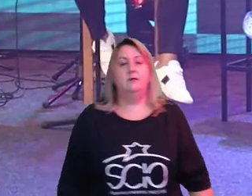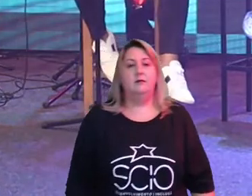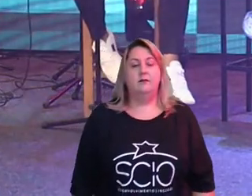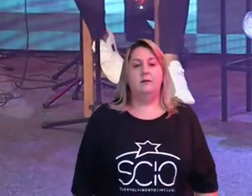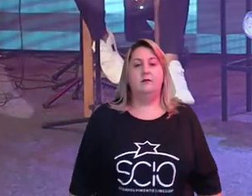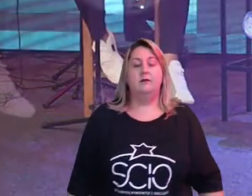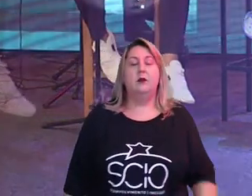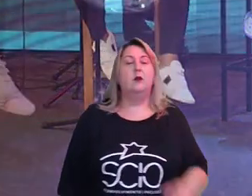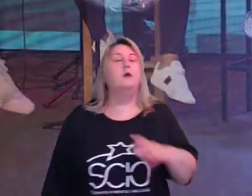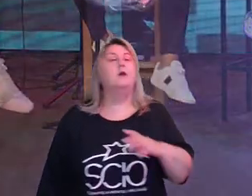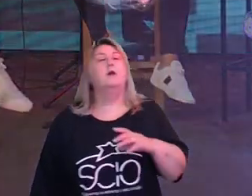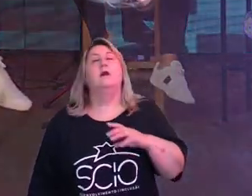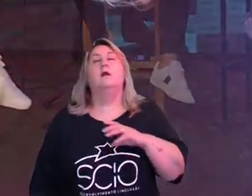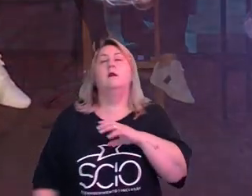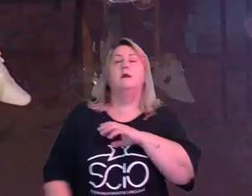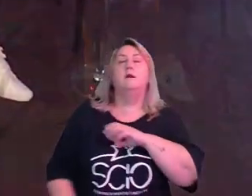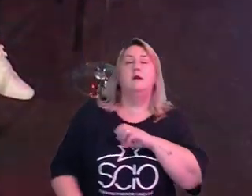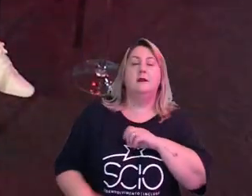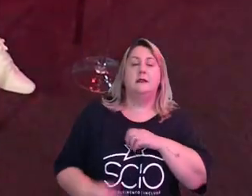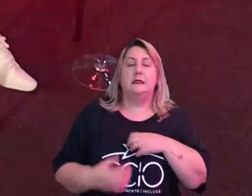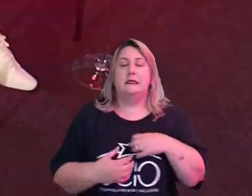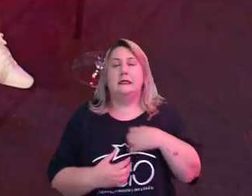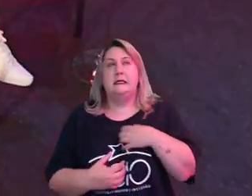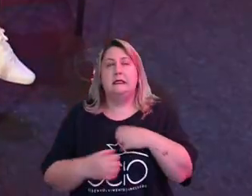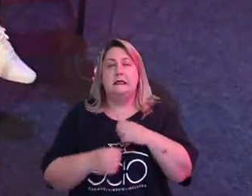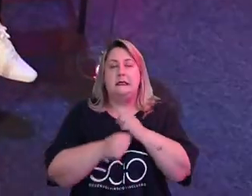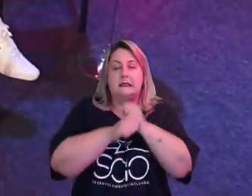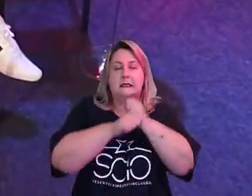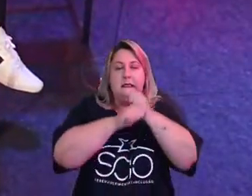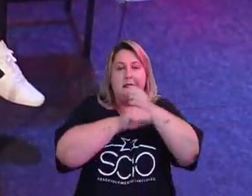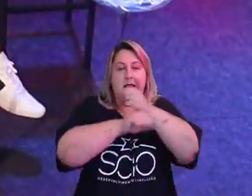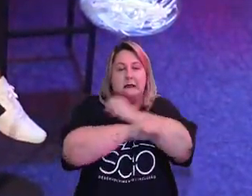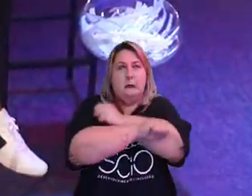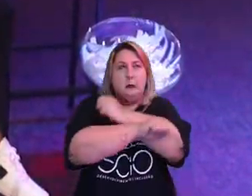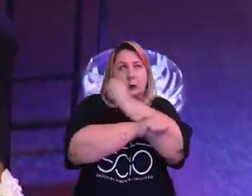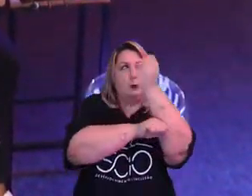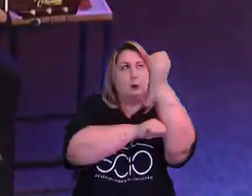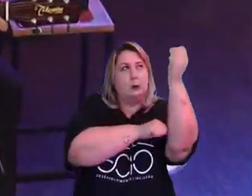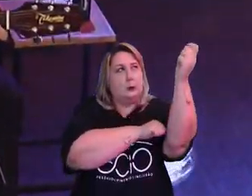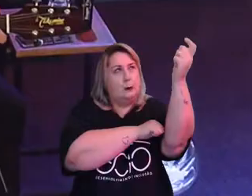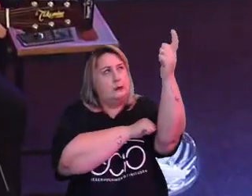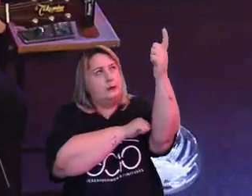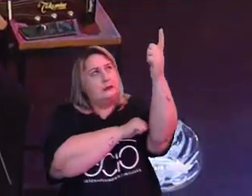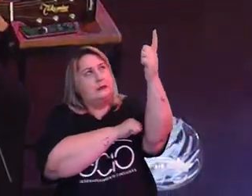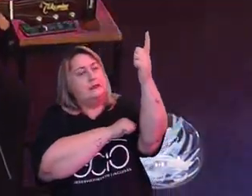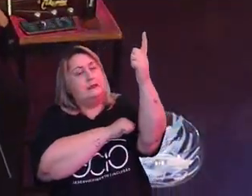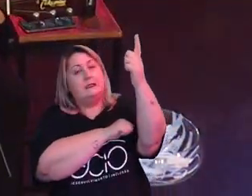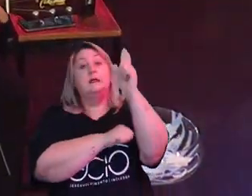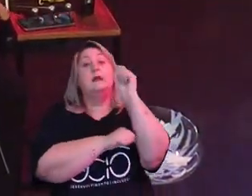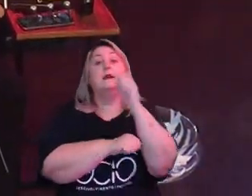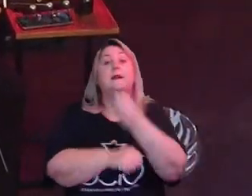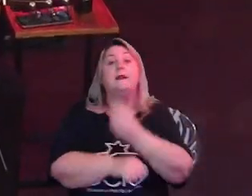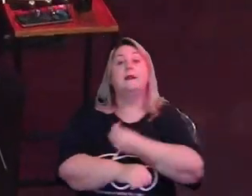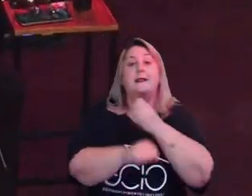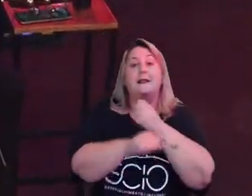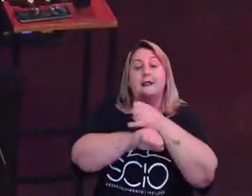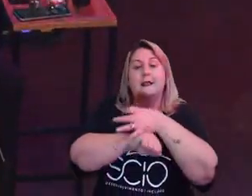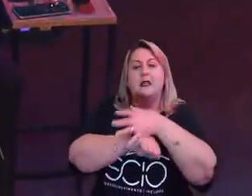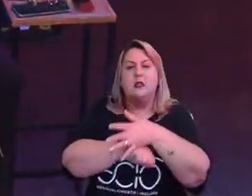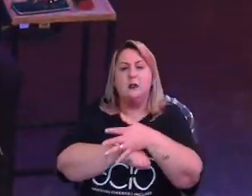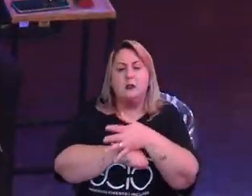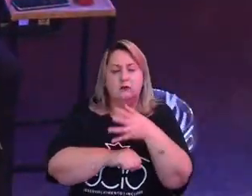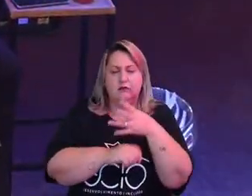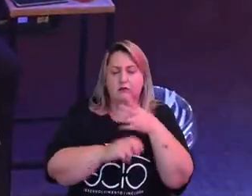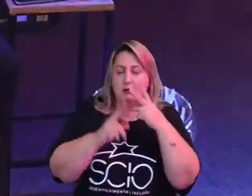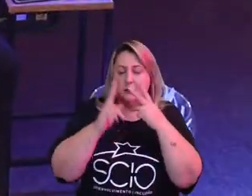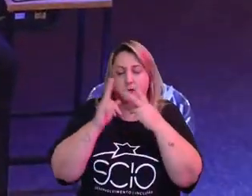E quando a noite vai se agonizando no clarão da aurora, os integrantes da